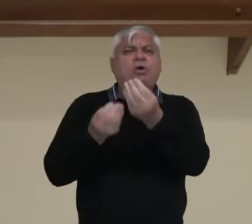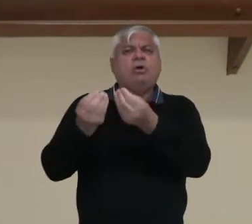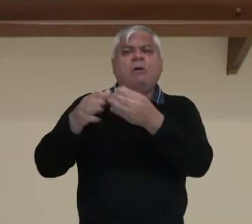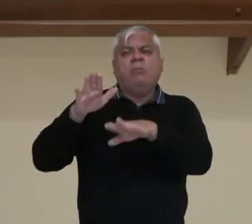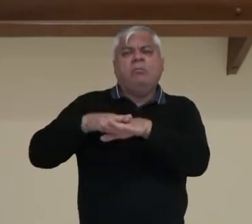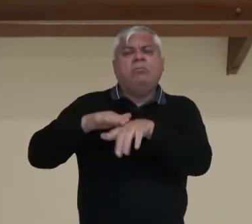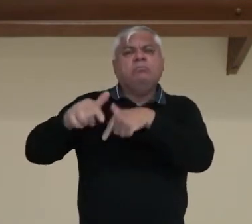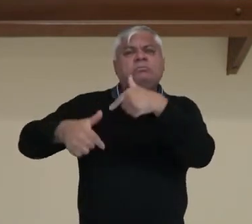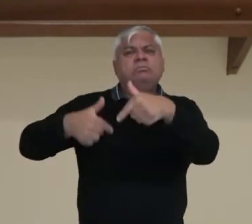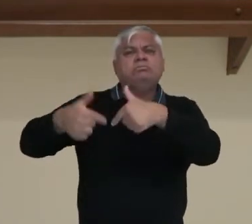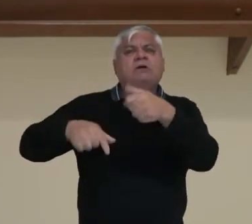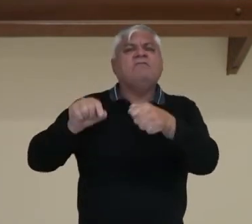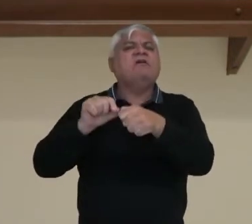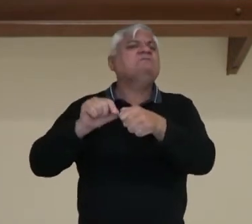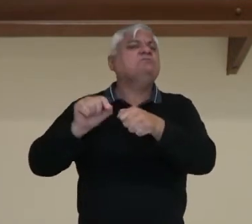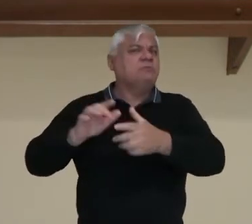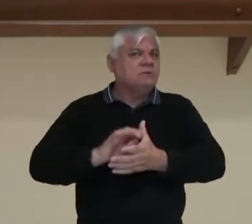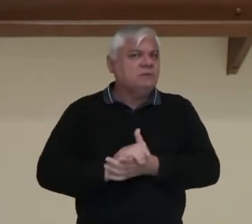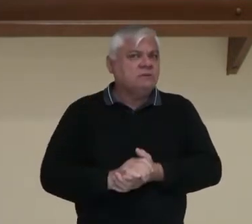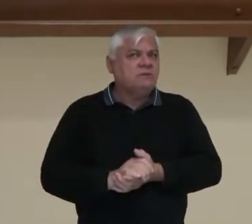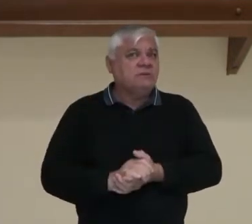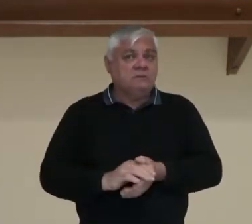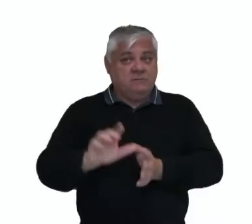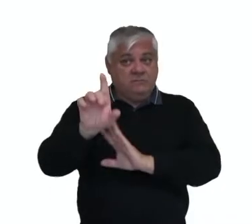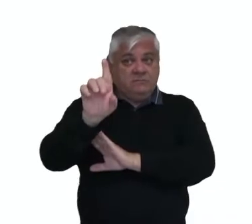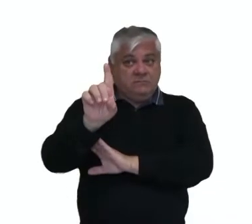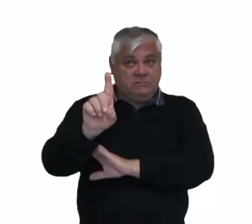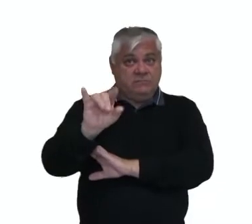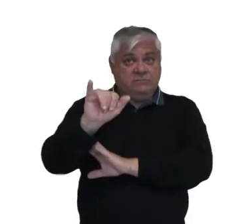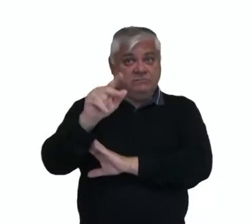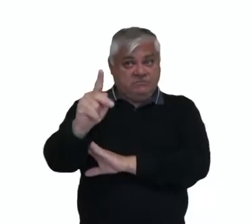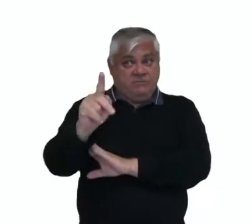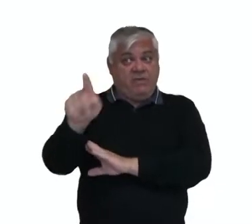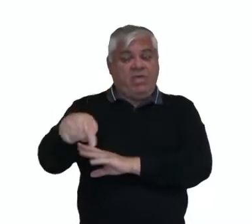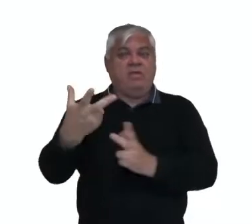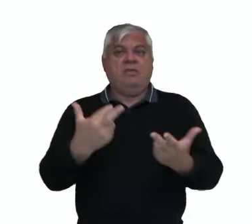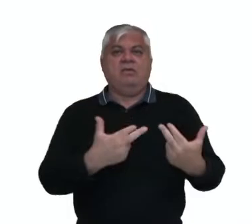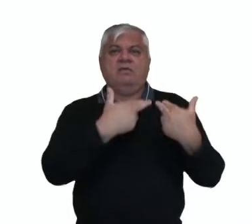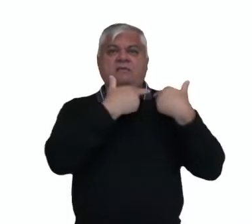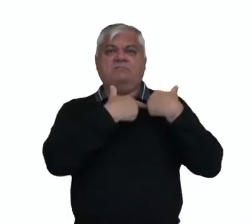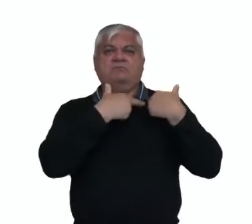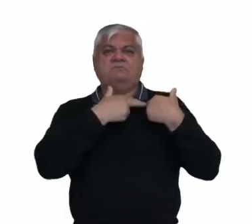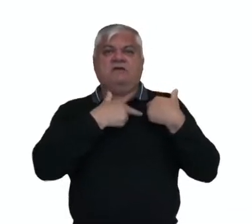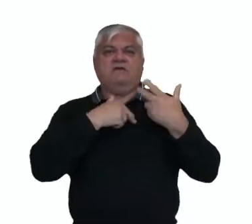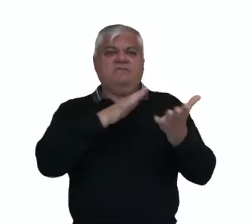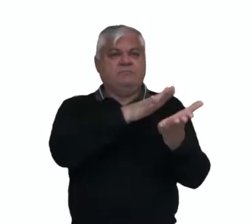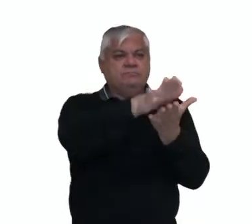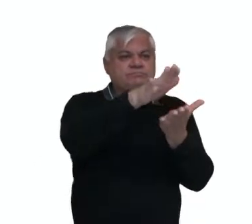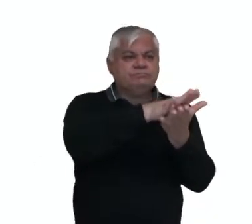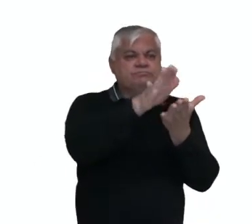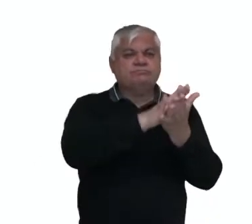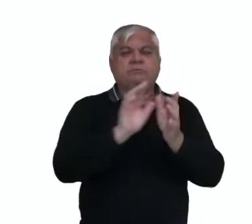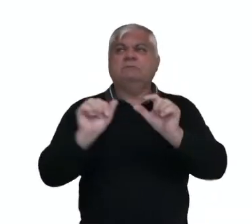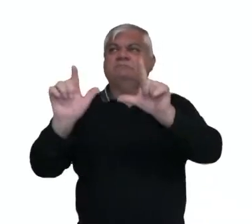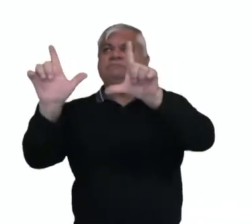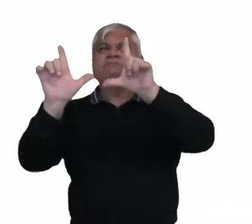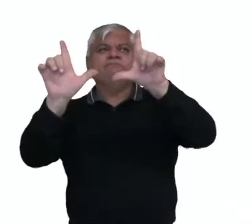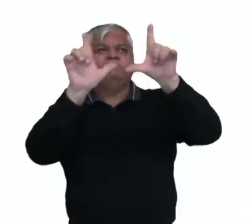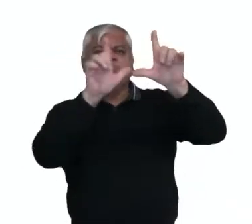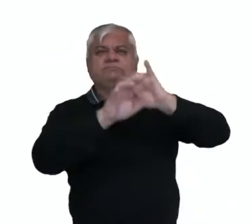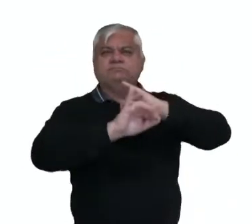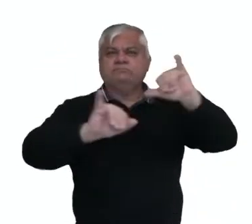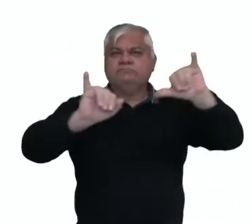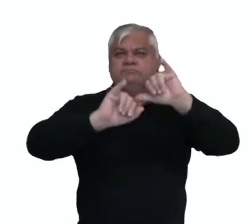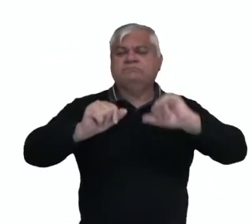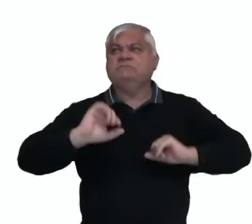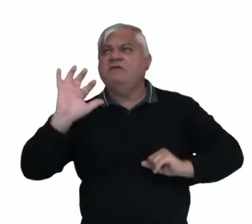suas ações. E a gente vai ver que o DIP ele era o responsável pela publicidade, propaganda, pelas